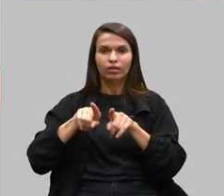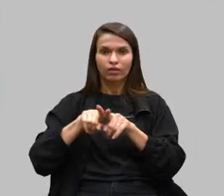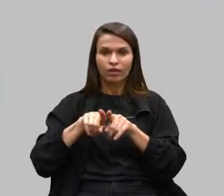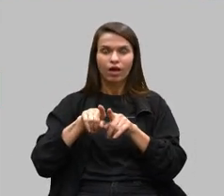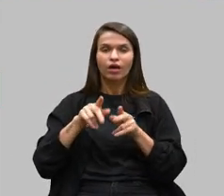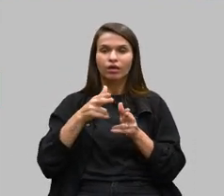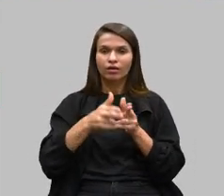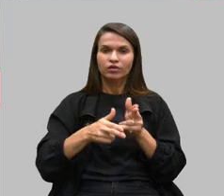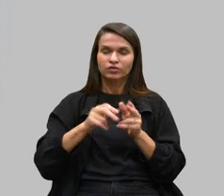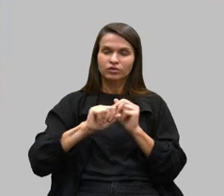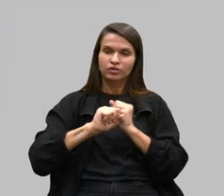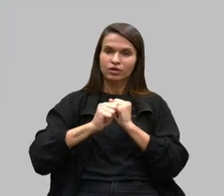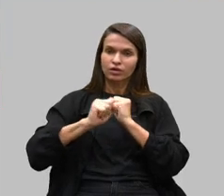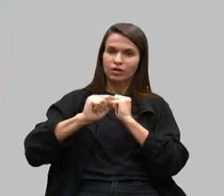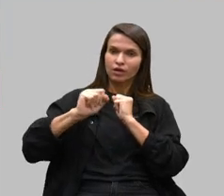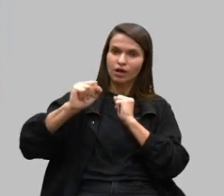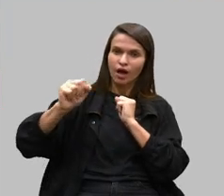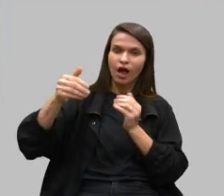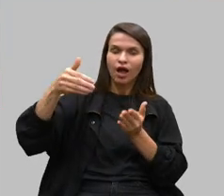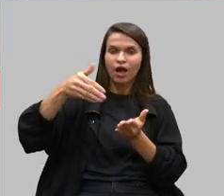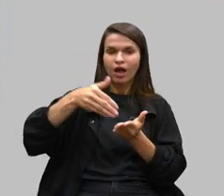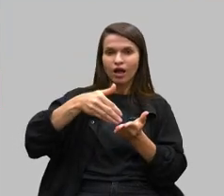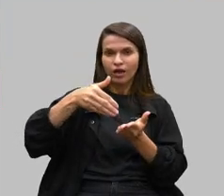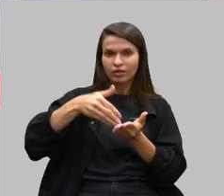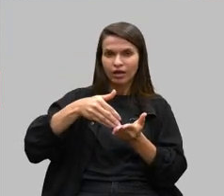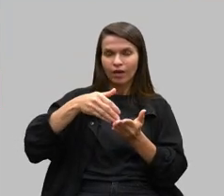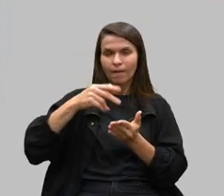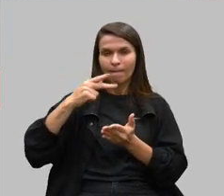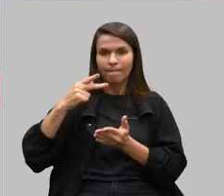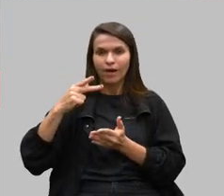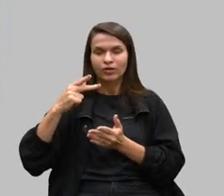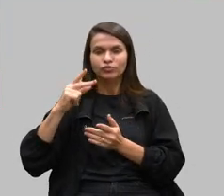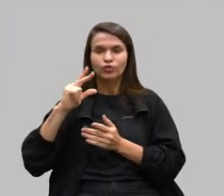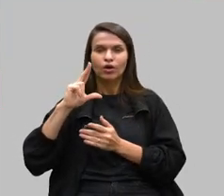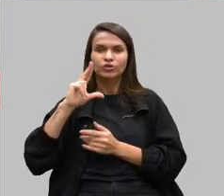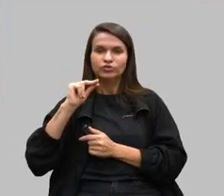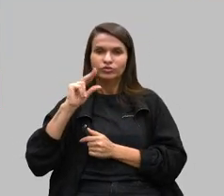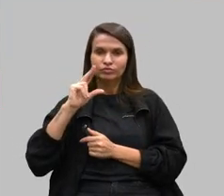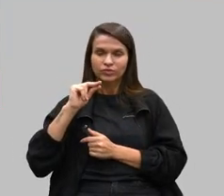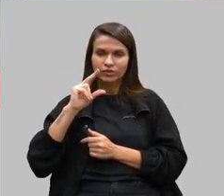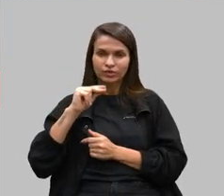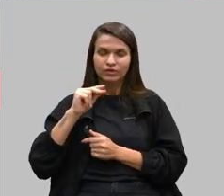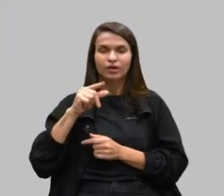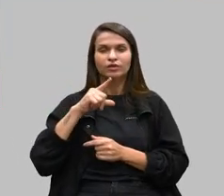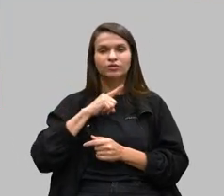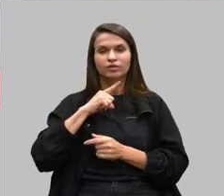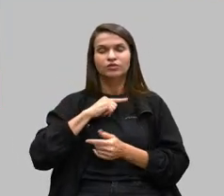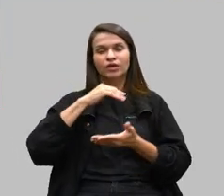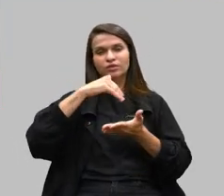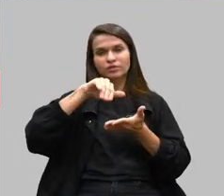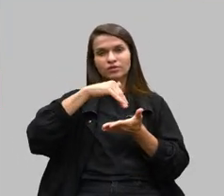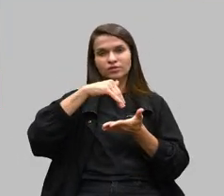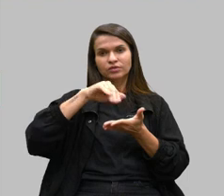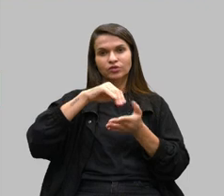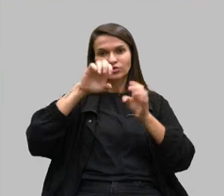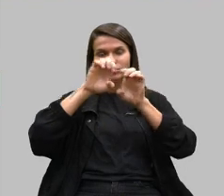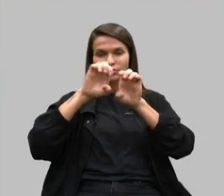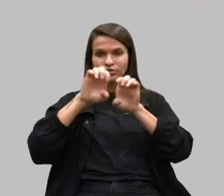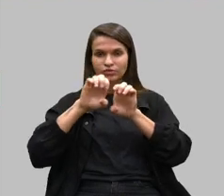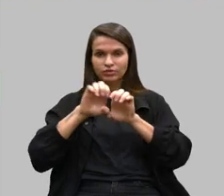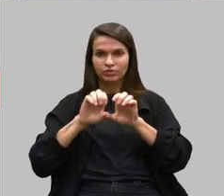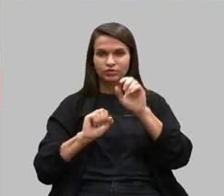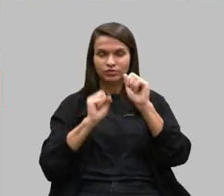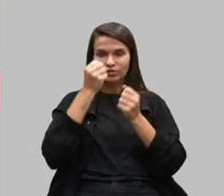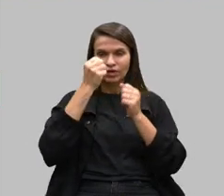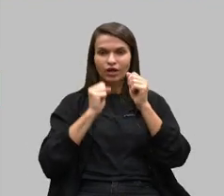será estendida até Rio par de Minas com anuência já da secretaria de infraestrutura do